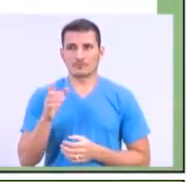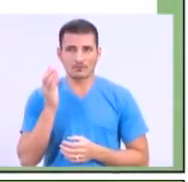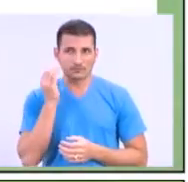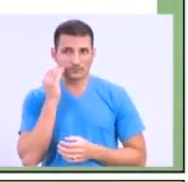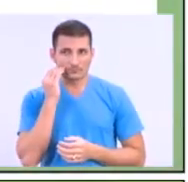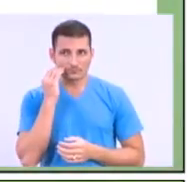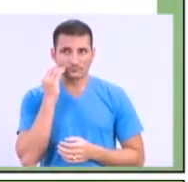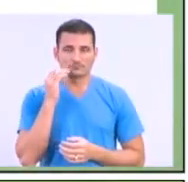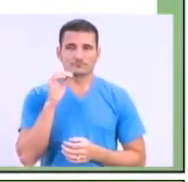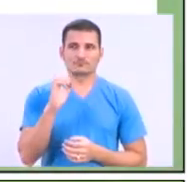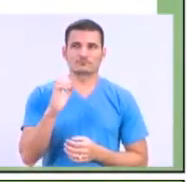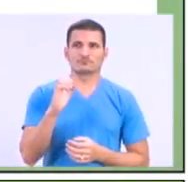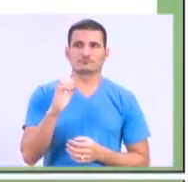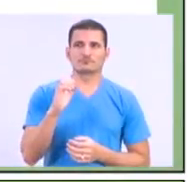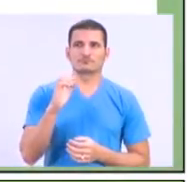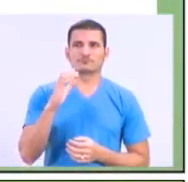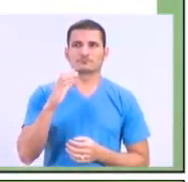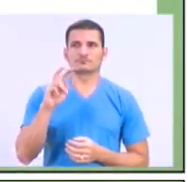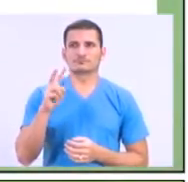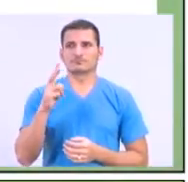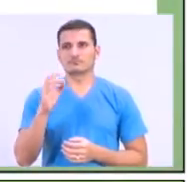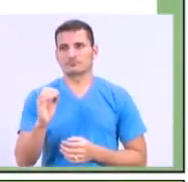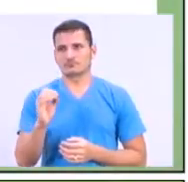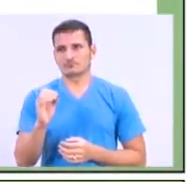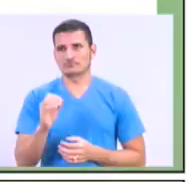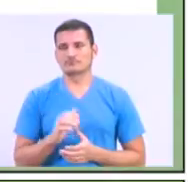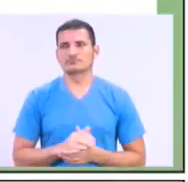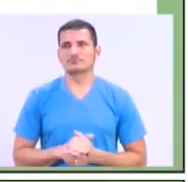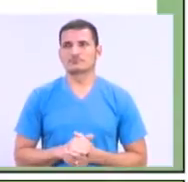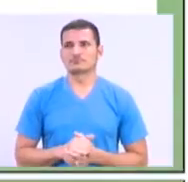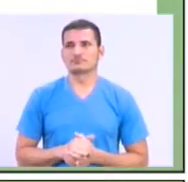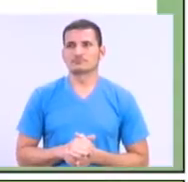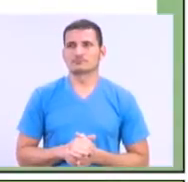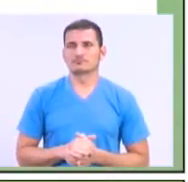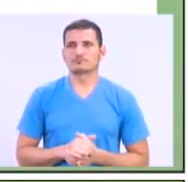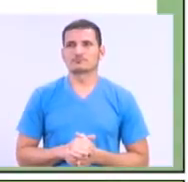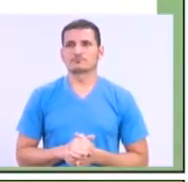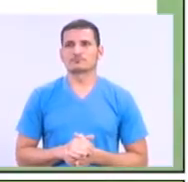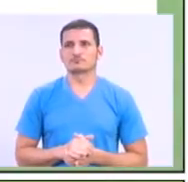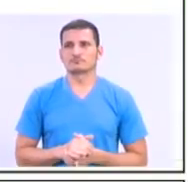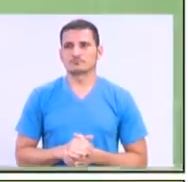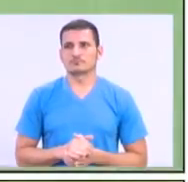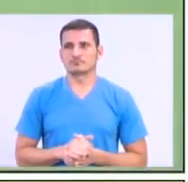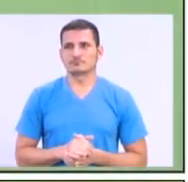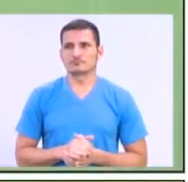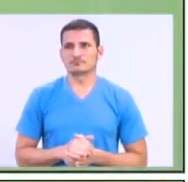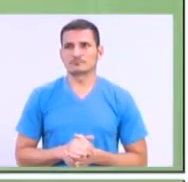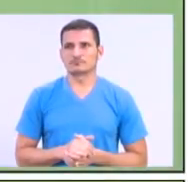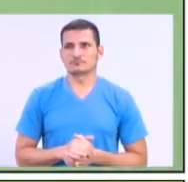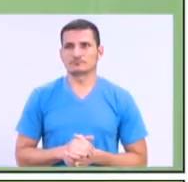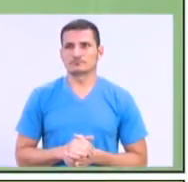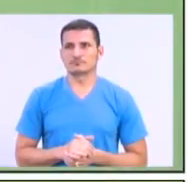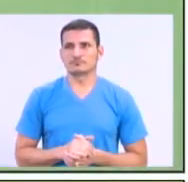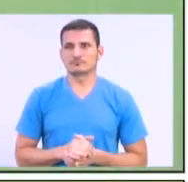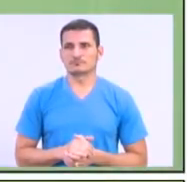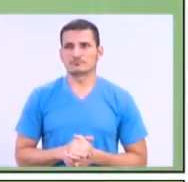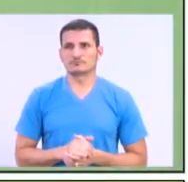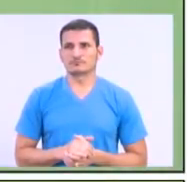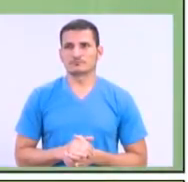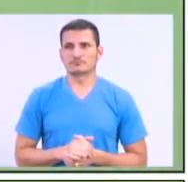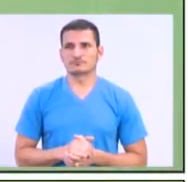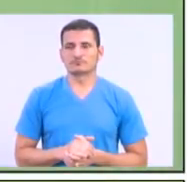eco. Aqui nós temos uma tag de cabeçalho que ficou